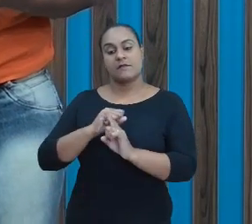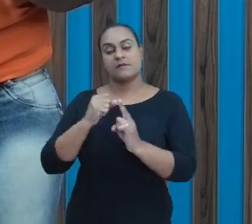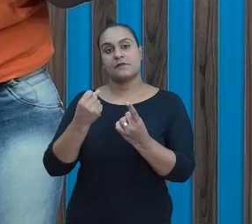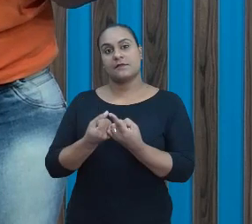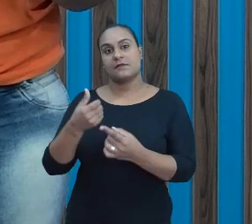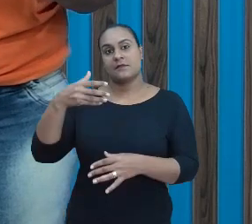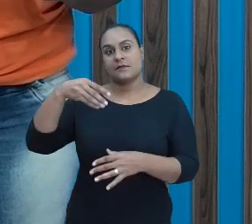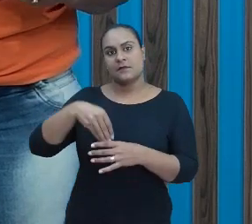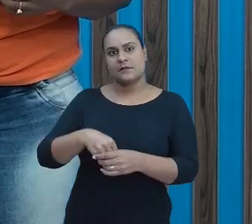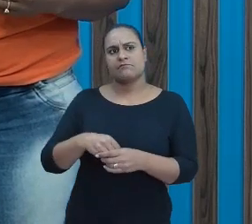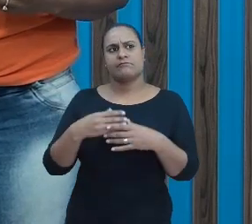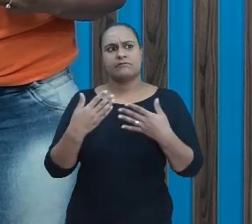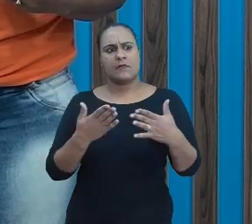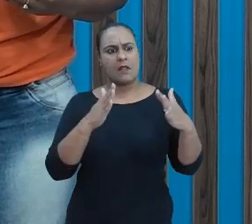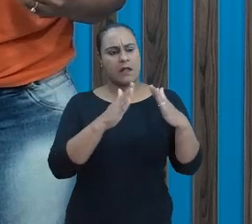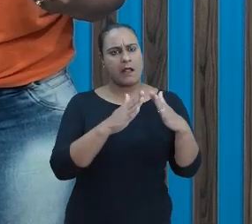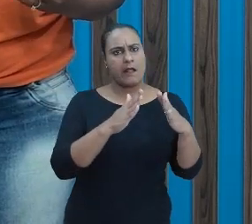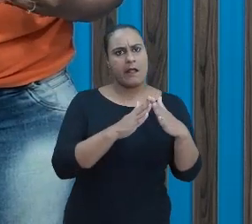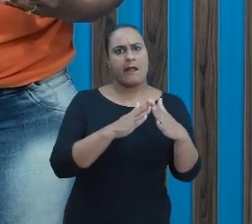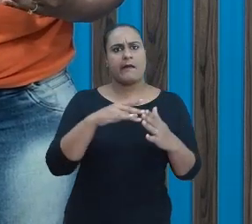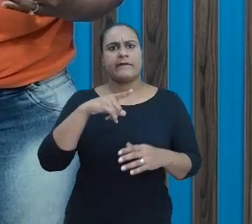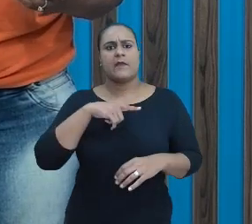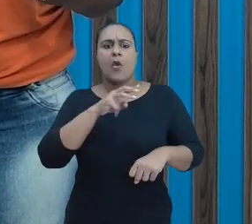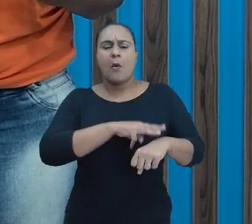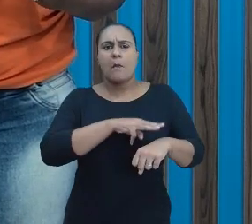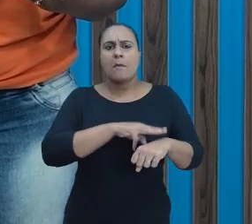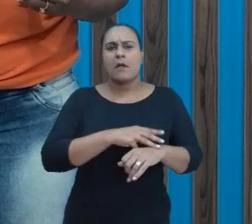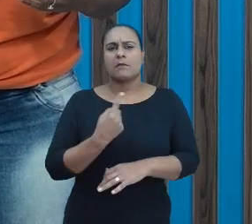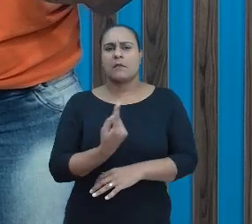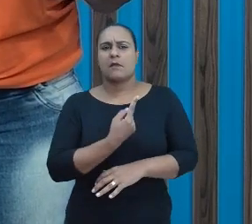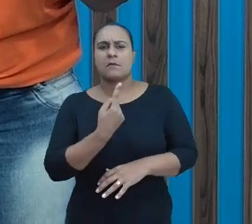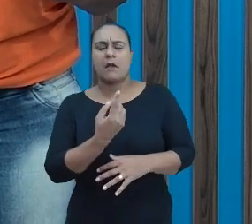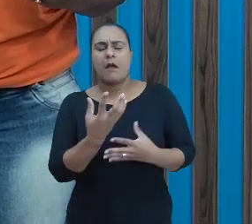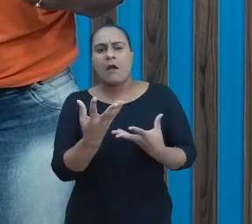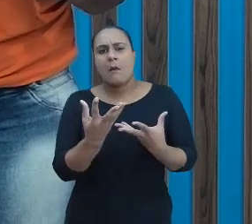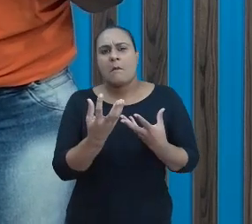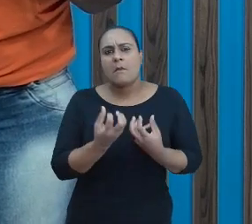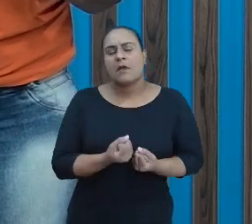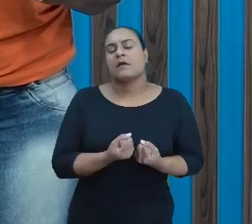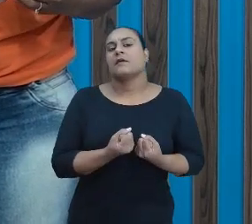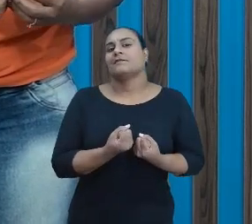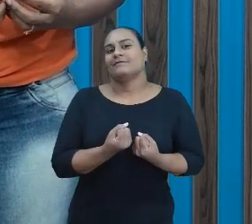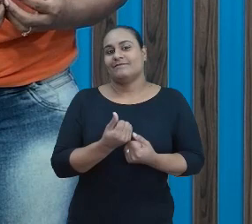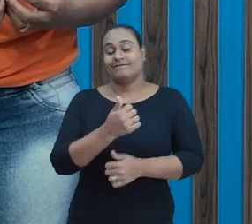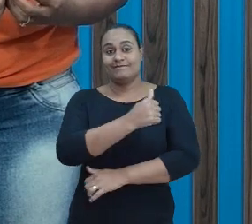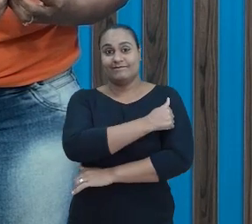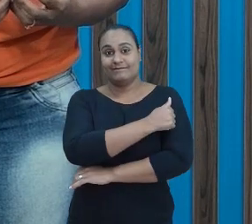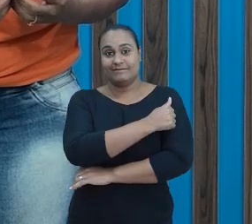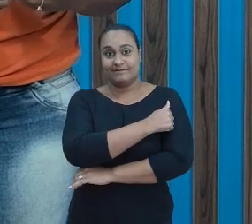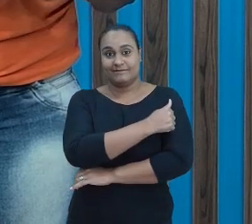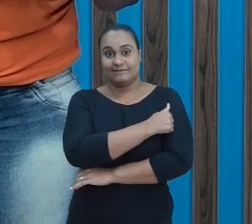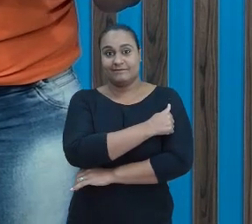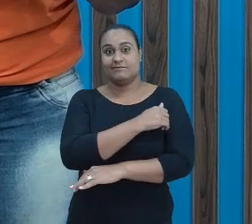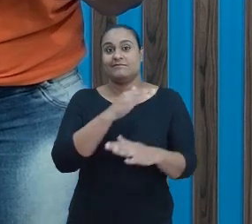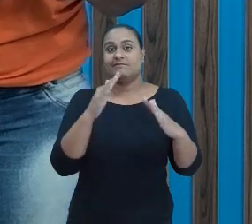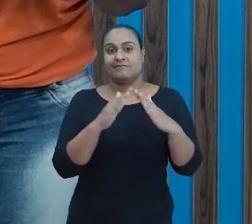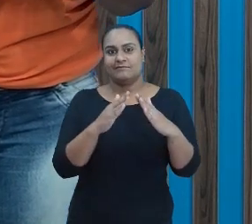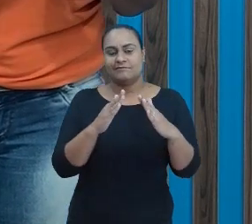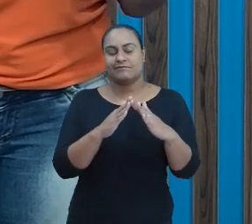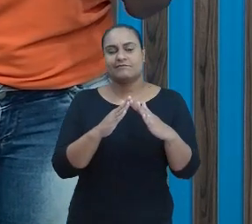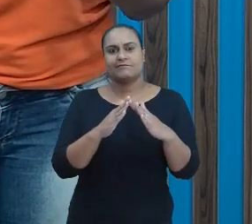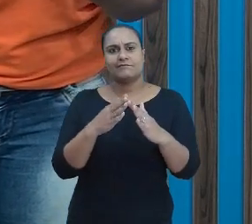saem da sua casa, que tem aquele momento individual de acolhida com os estudantes em casa,